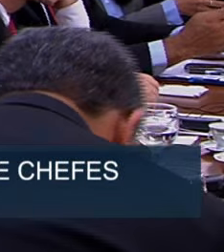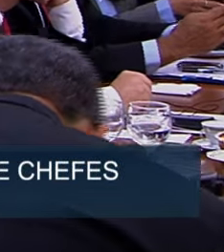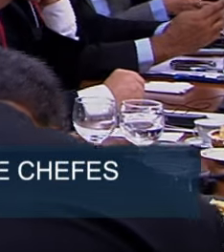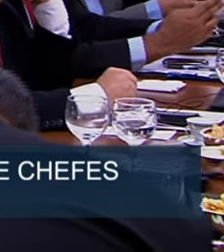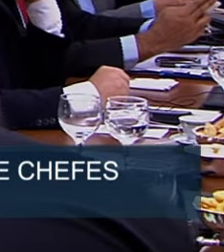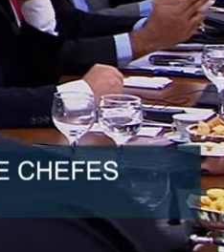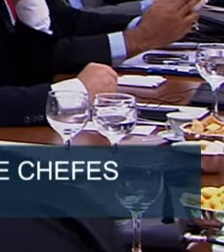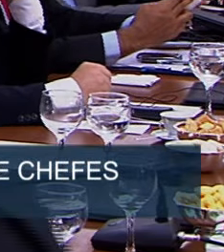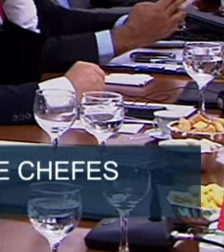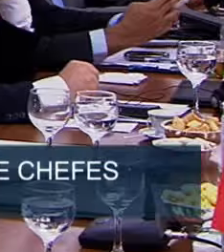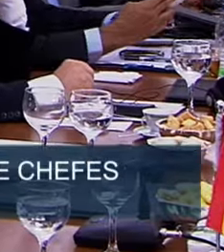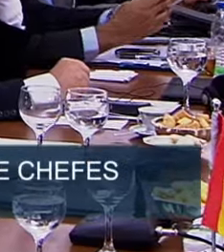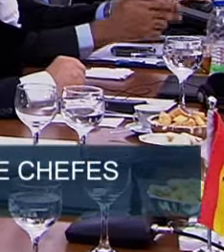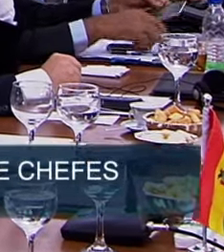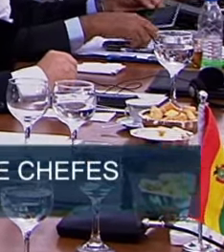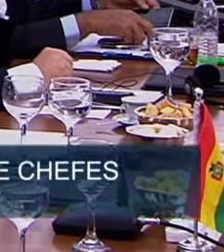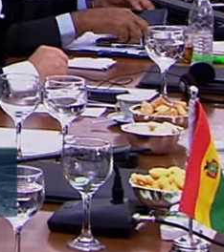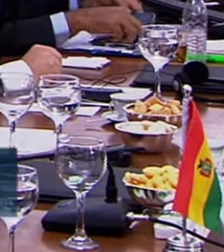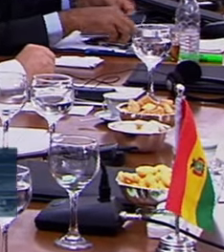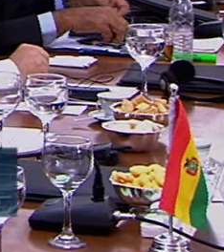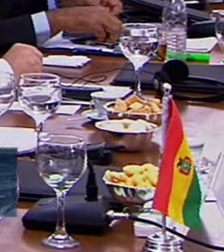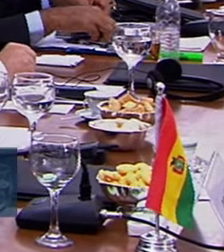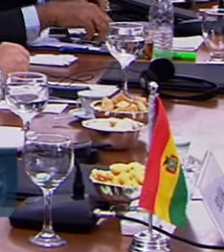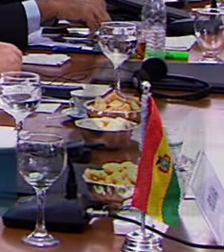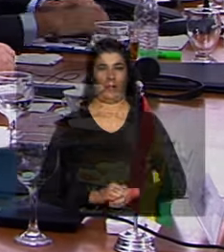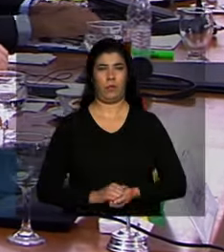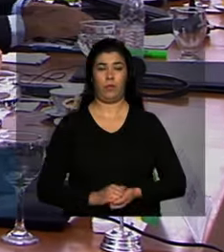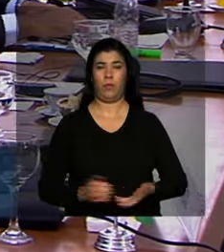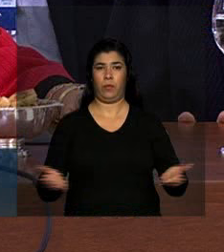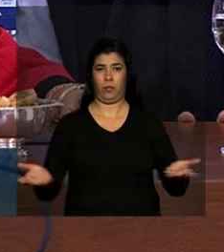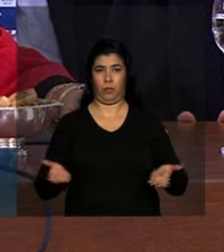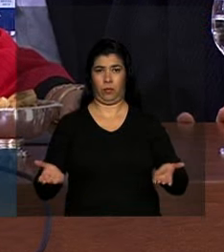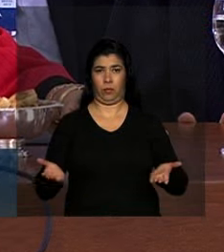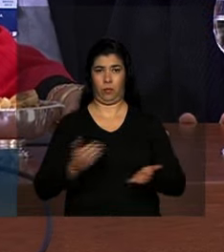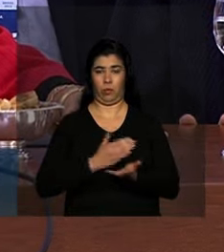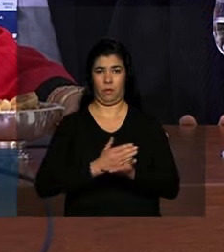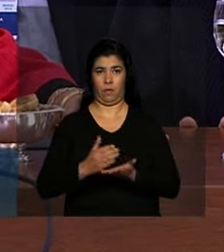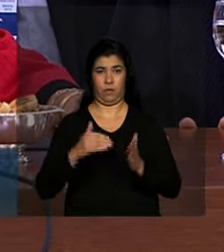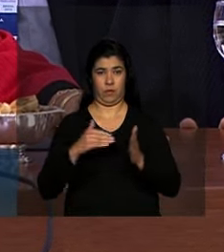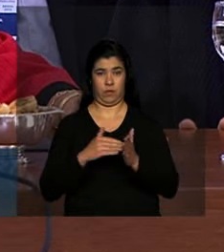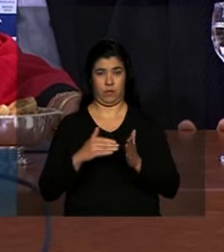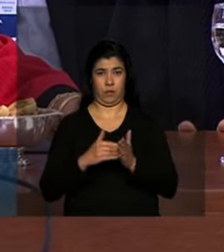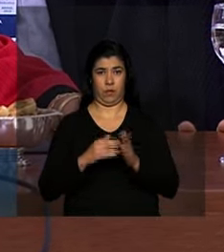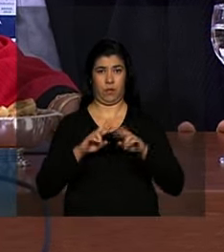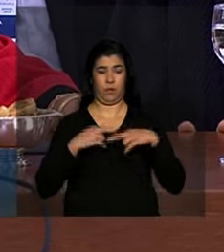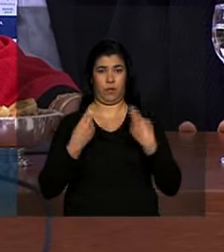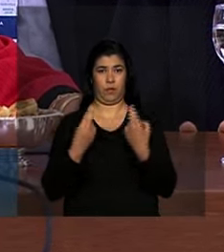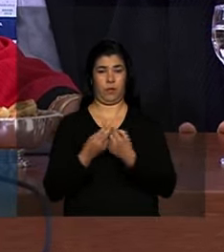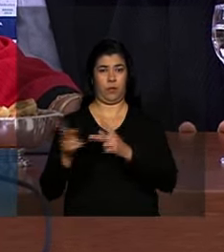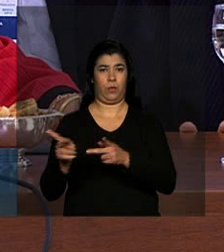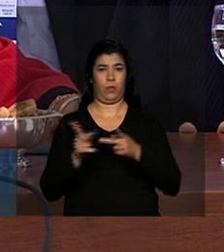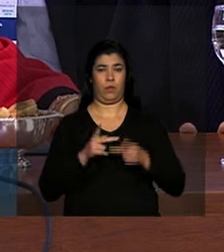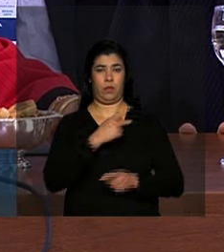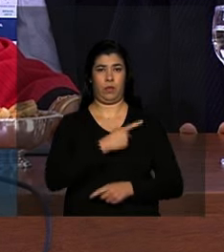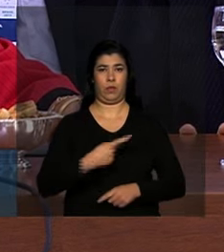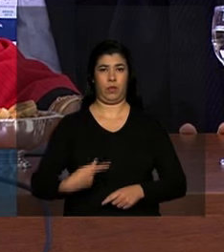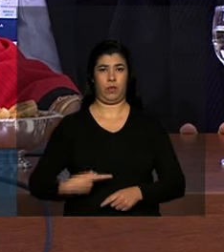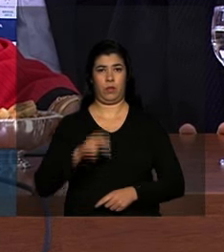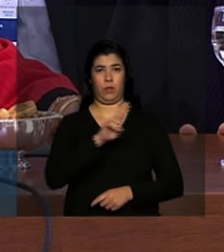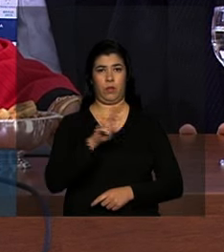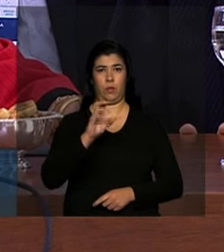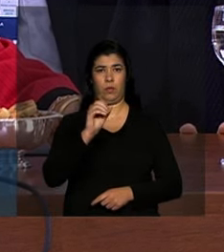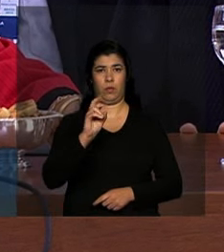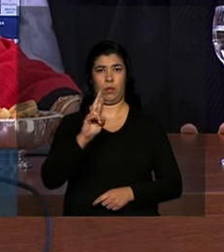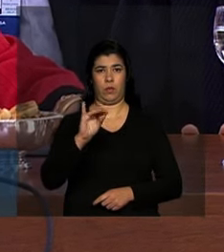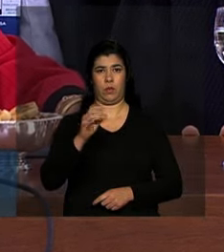Passamos agora à fase final da nossa reunião. Gostaria de convidar o presidente Horácio Cartes